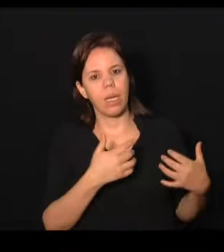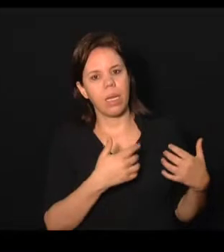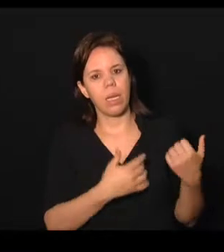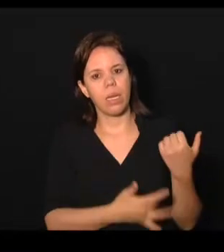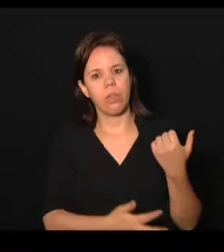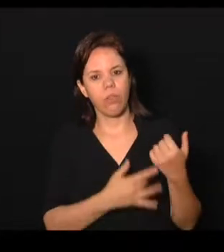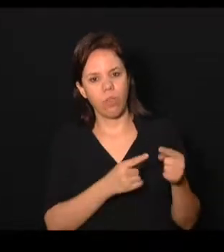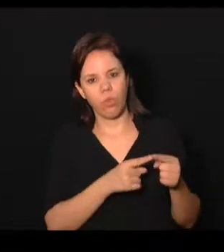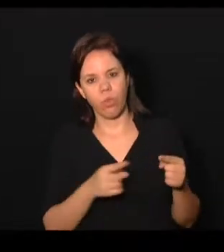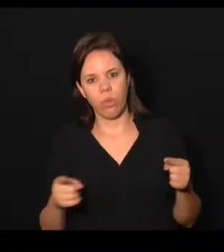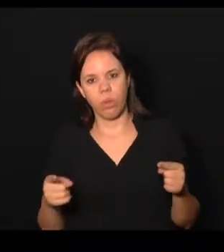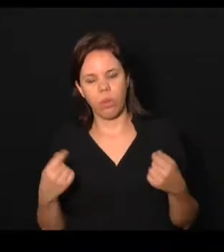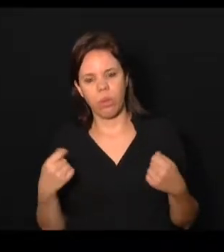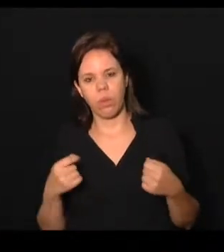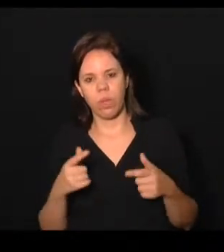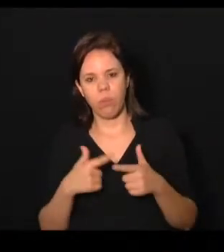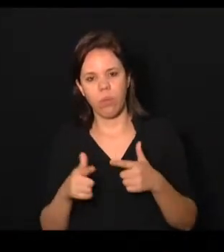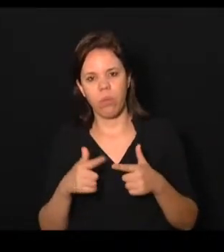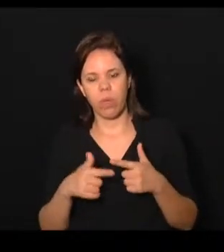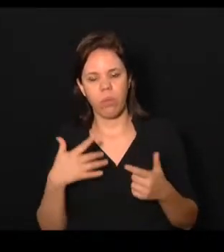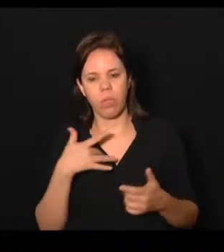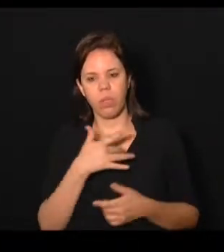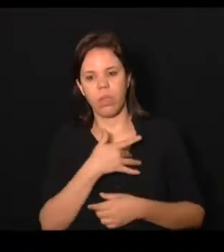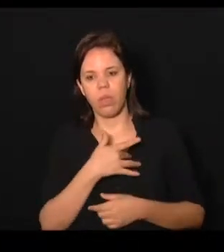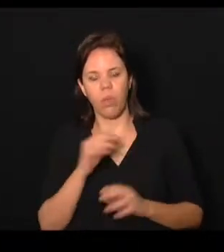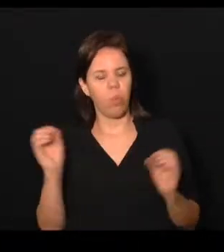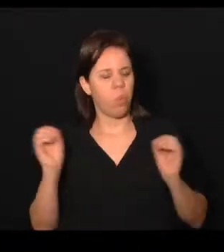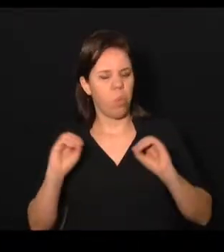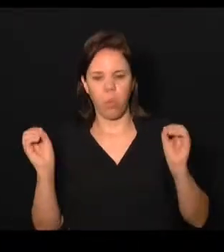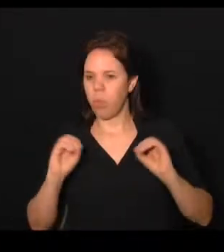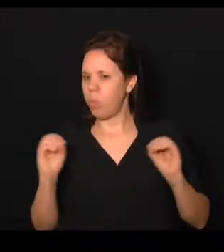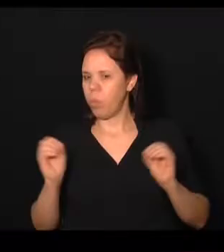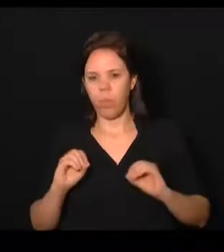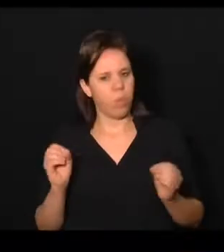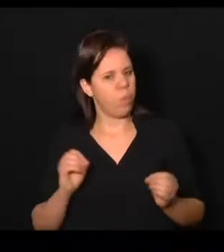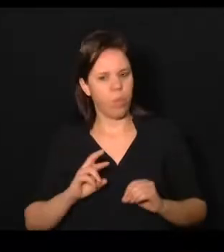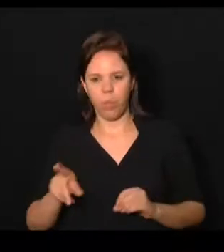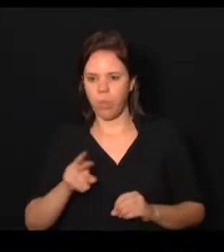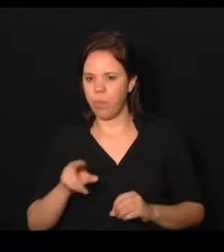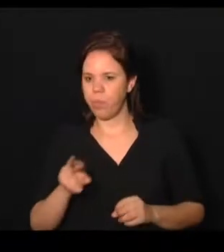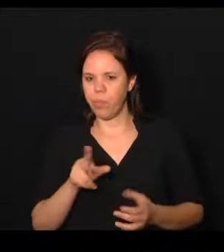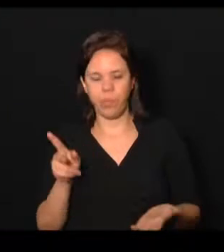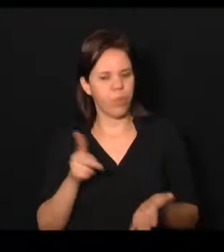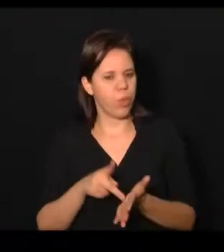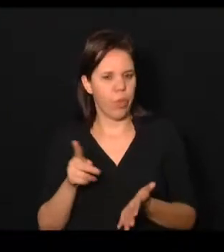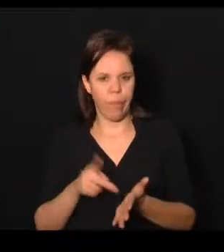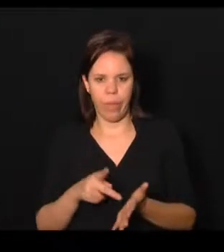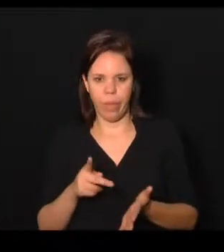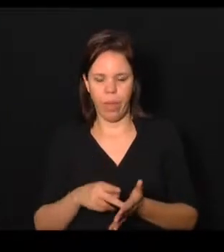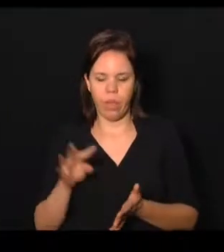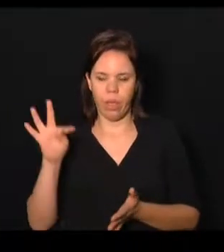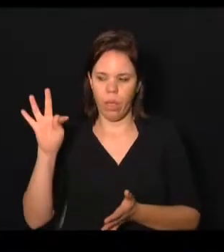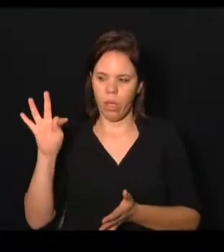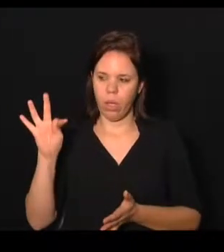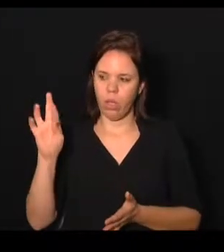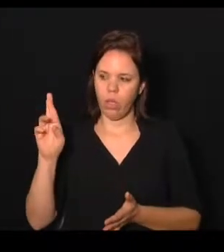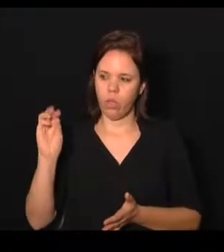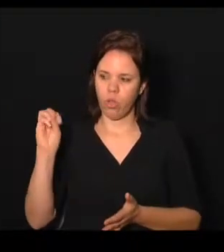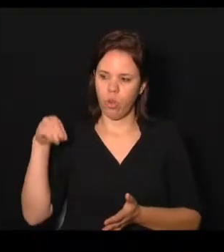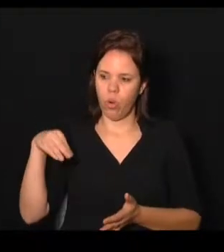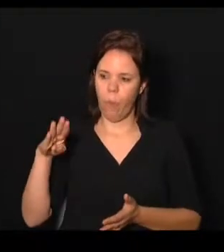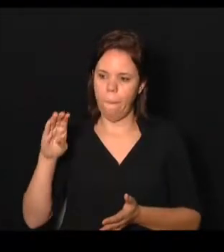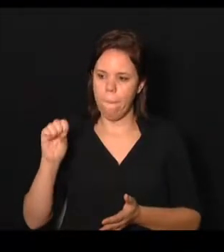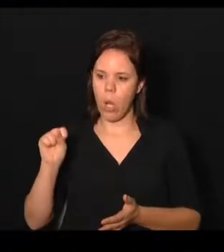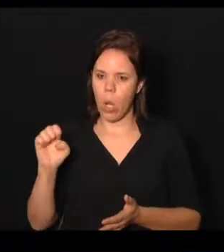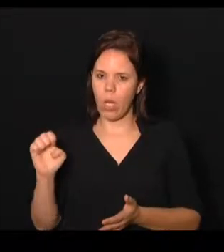depois de um tempo tem trombose. Não, não é verdade. Como a gente sempre fala, doar sangue, eu até gostaria, mas